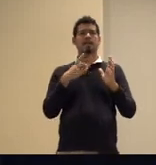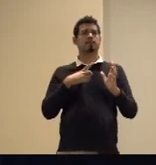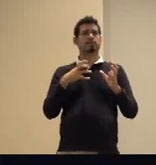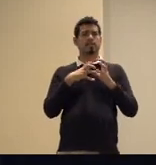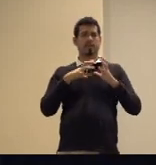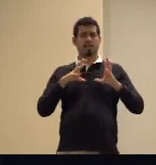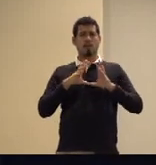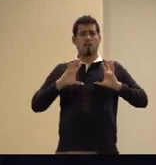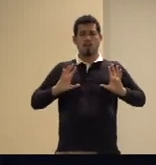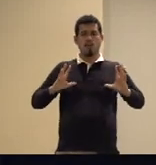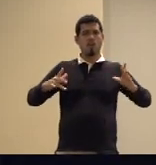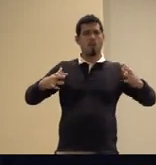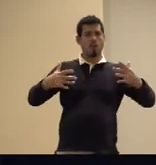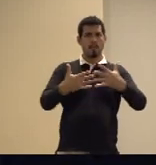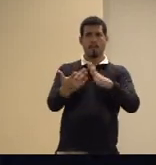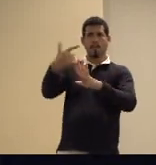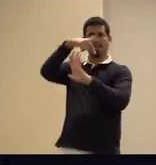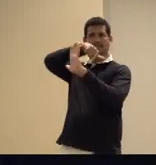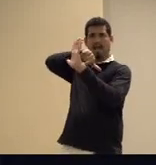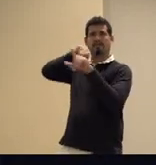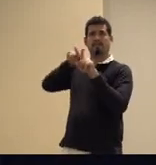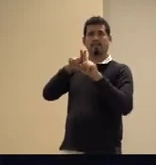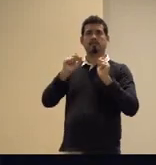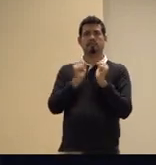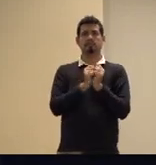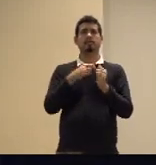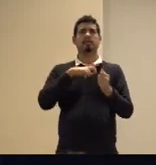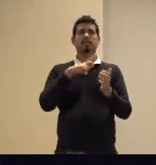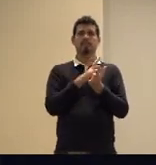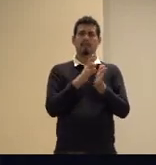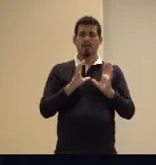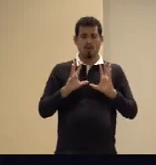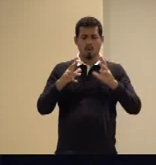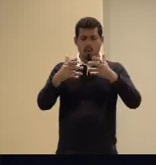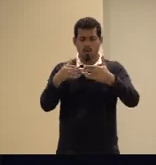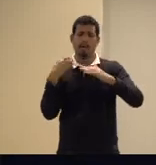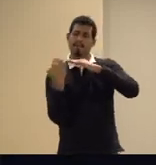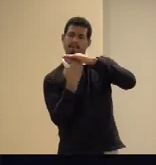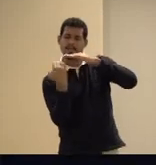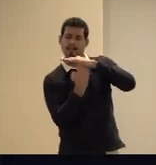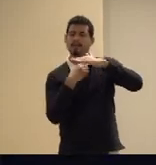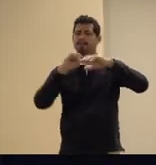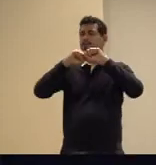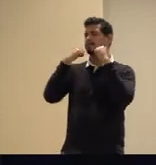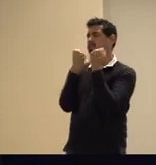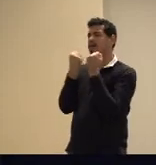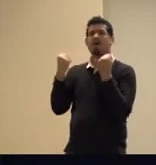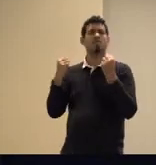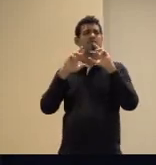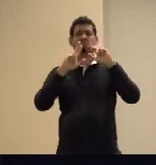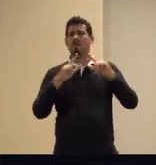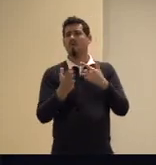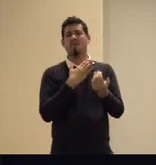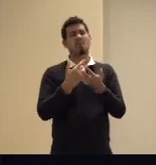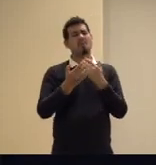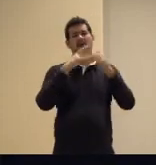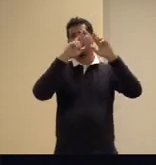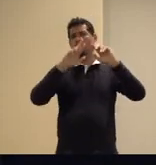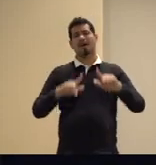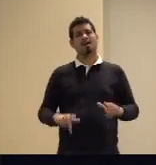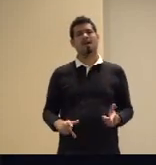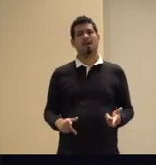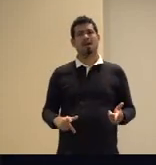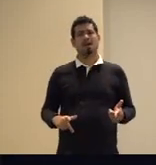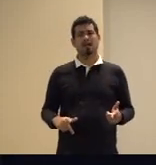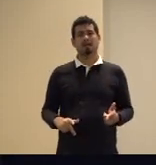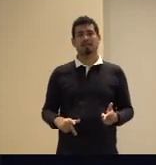tenho apoio em todos os municípios que constituem o consórcio, a associação, o condomínio, qualquer coisa,